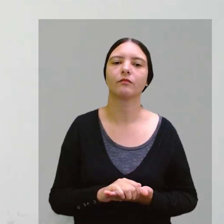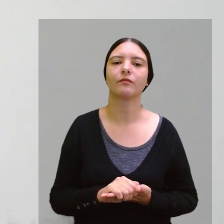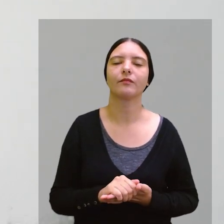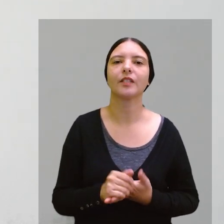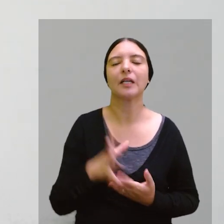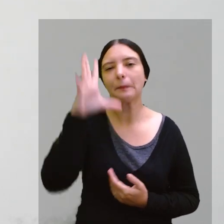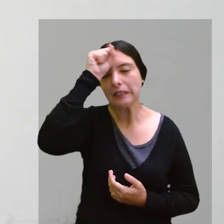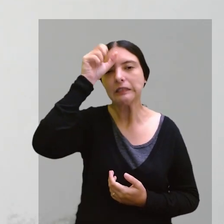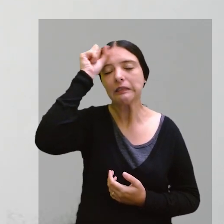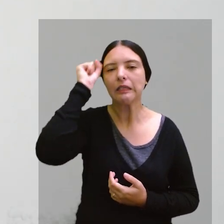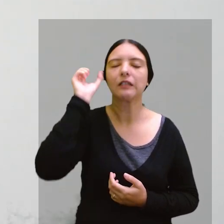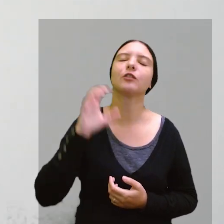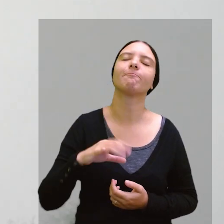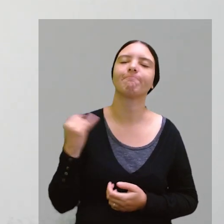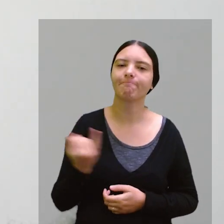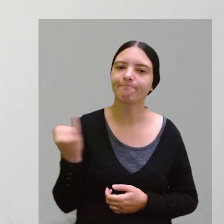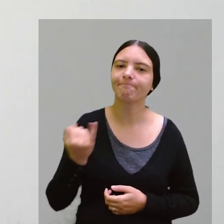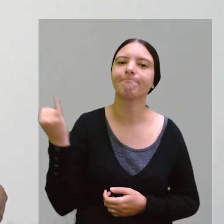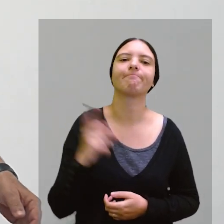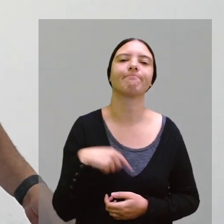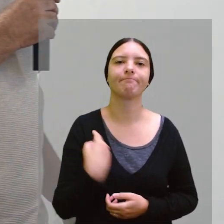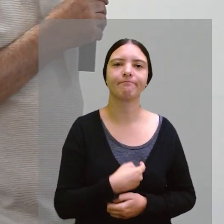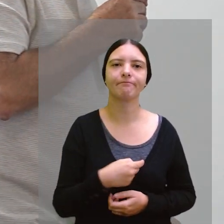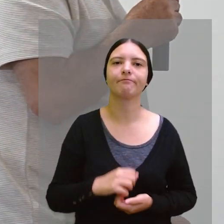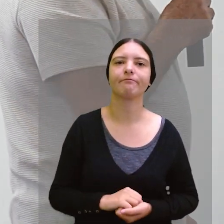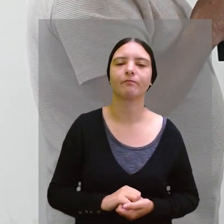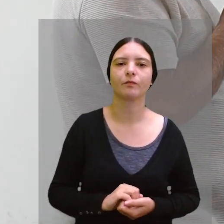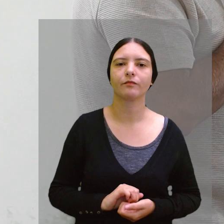esse aprendizado que a leitura proporciona para a gente.